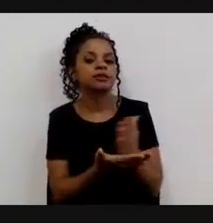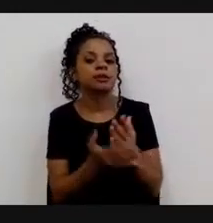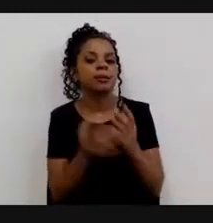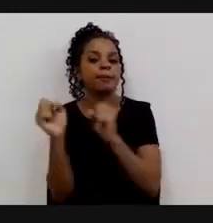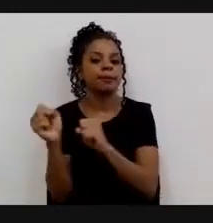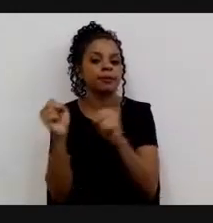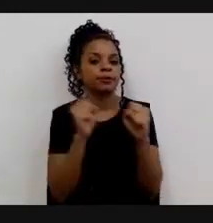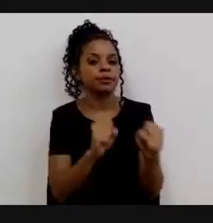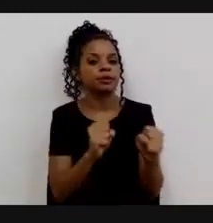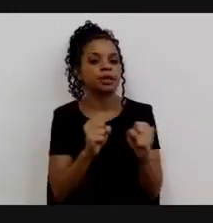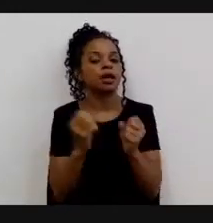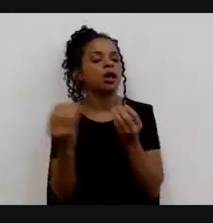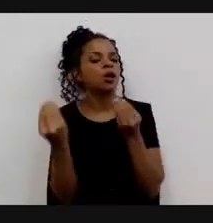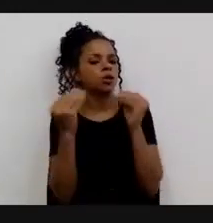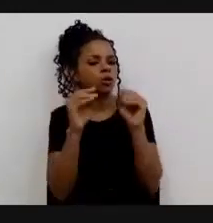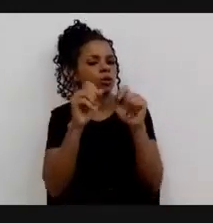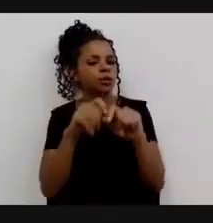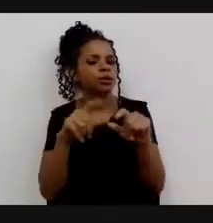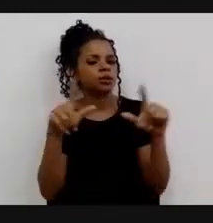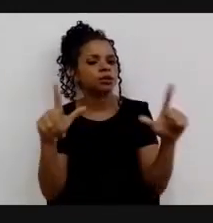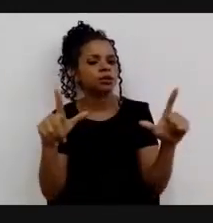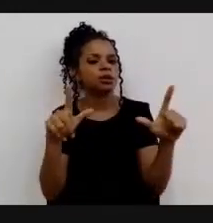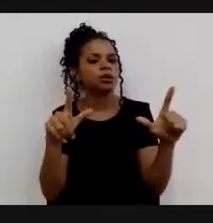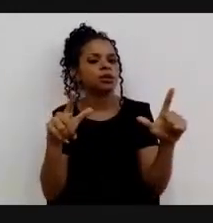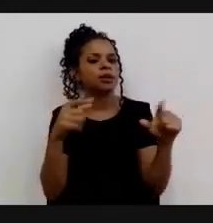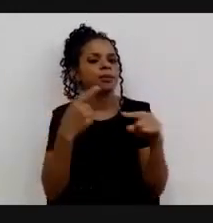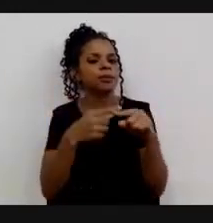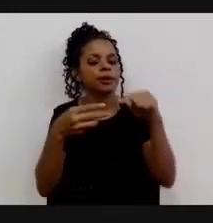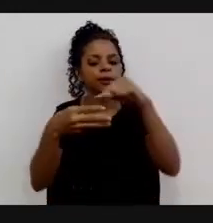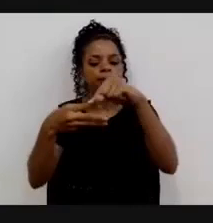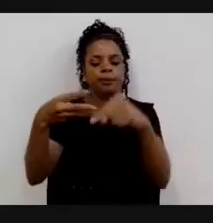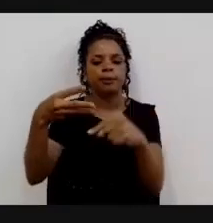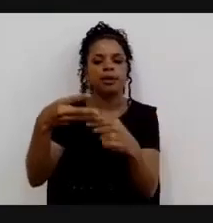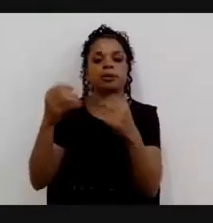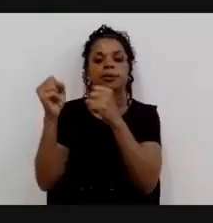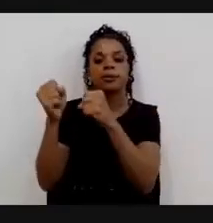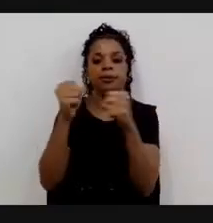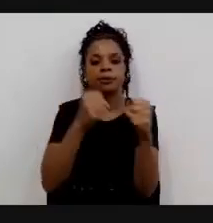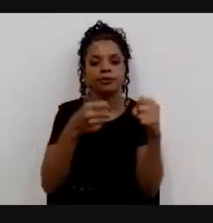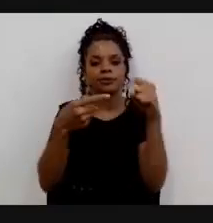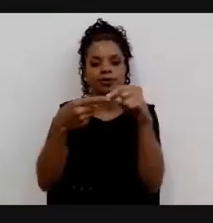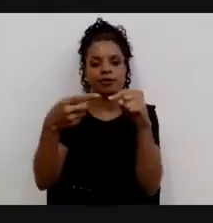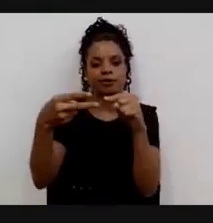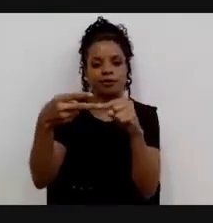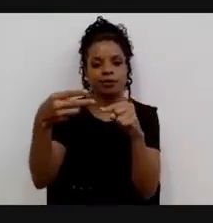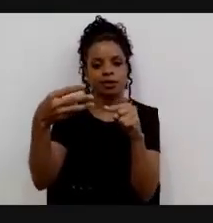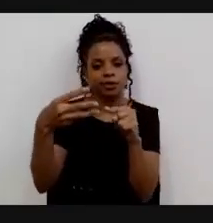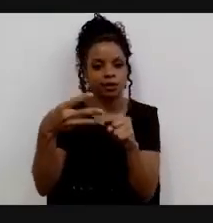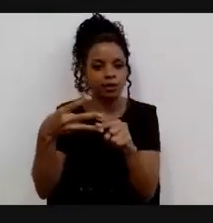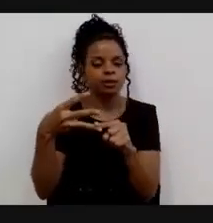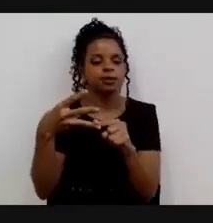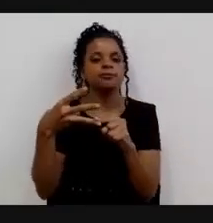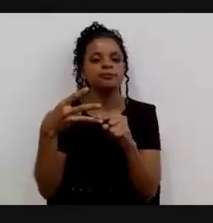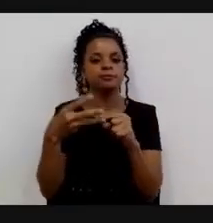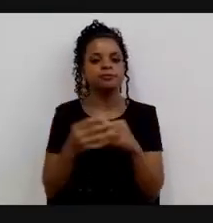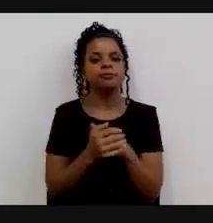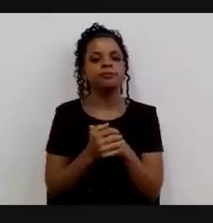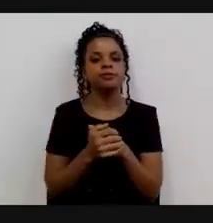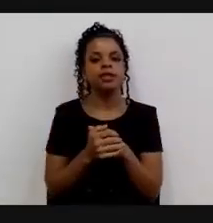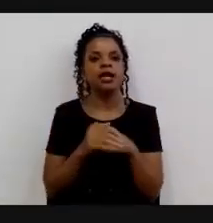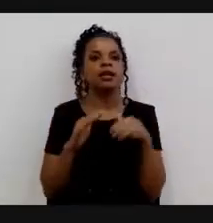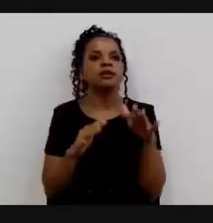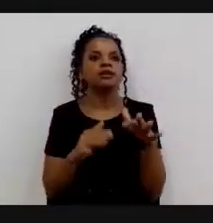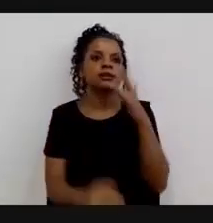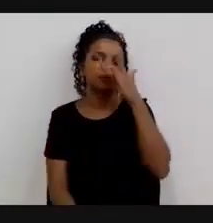aqui, talvez para quem está nos assistindo, seja básico falar de 3 poderes. Mas quem frequenta o imersão, que a gente vai falar lá na frente, acha